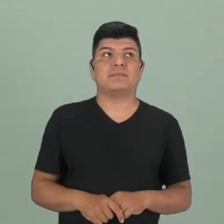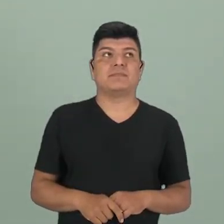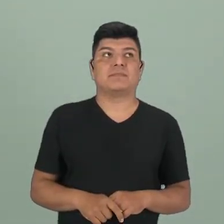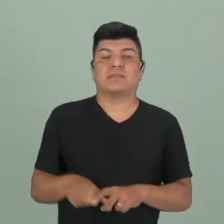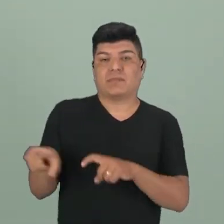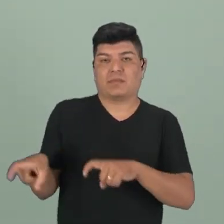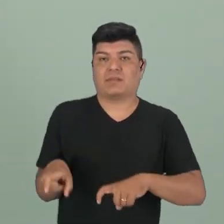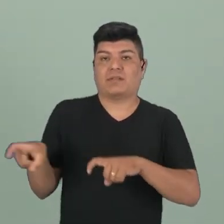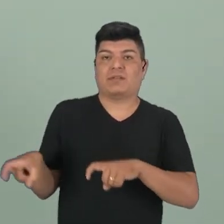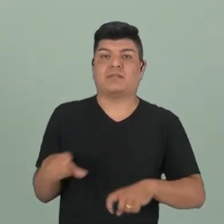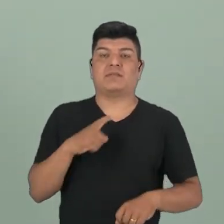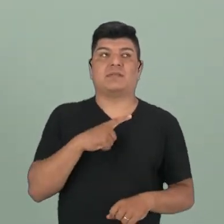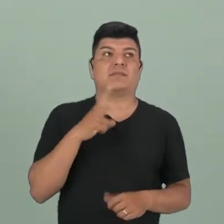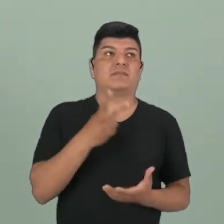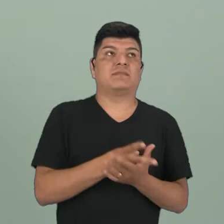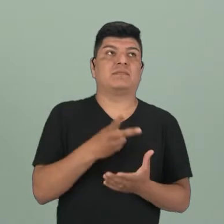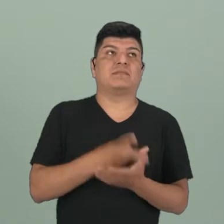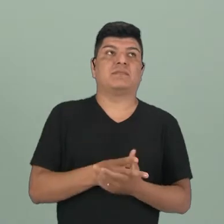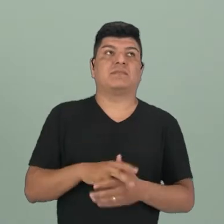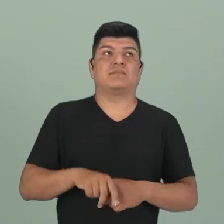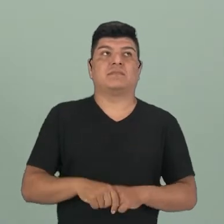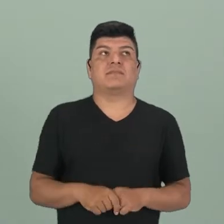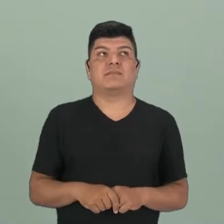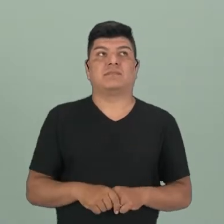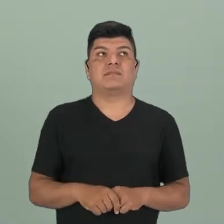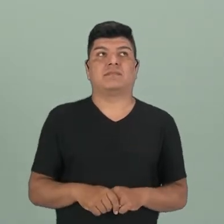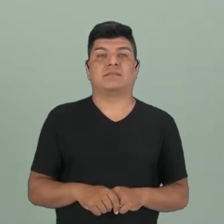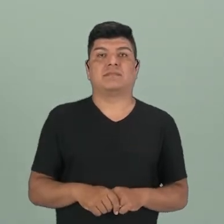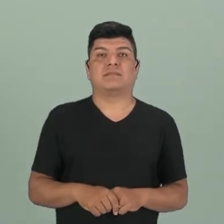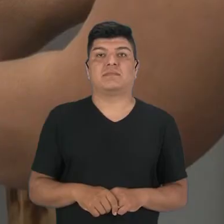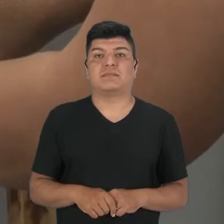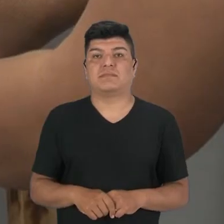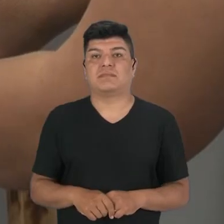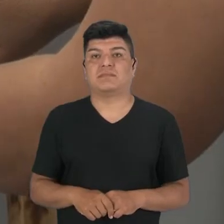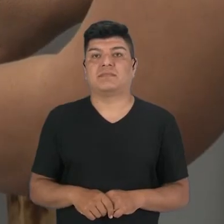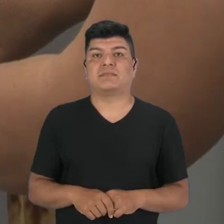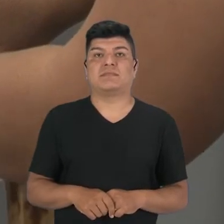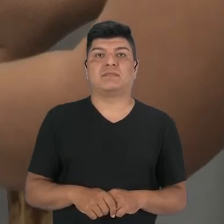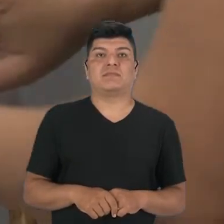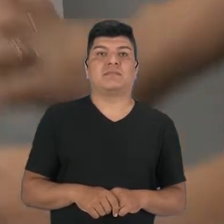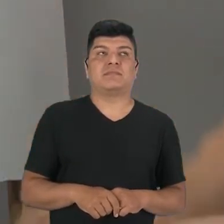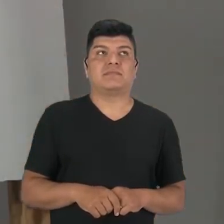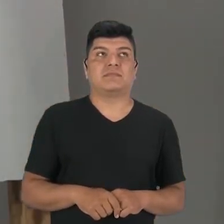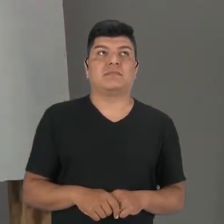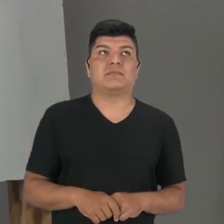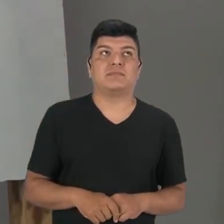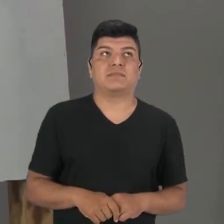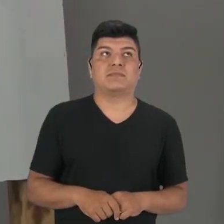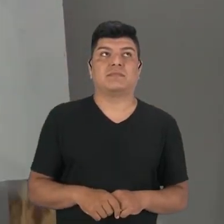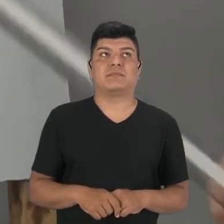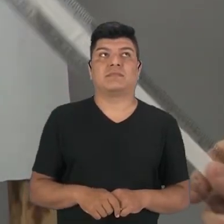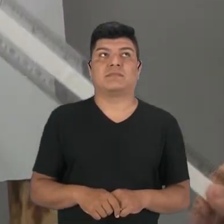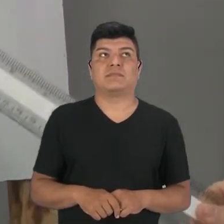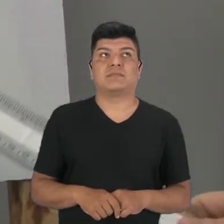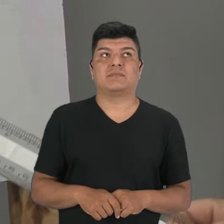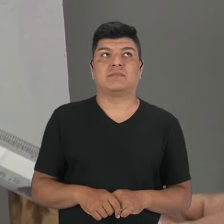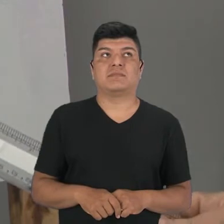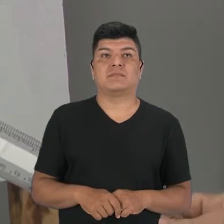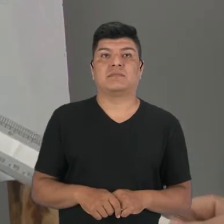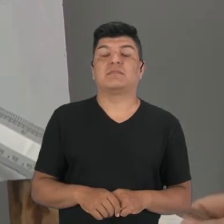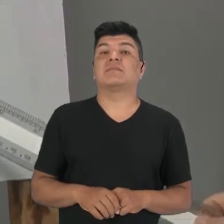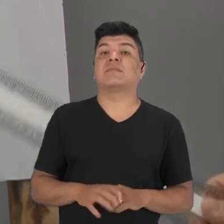chácara e em outros espaços que nós nós temos lote